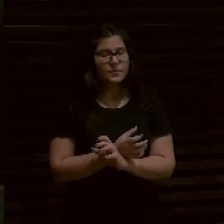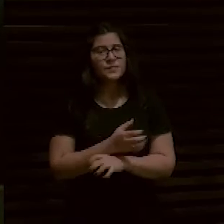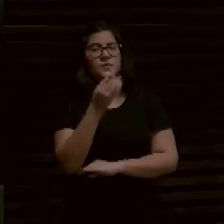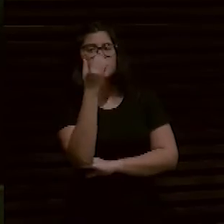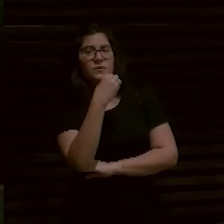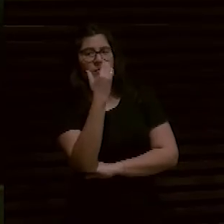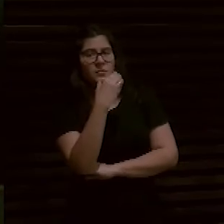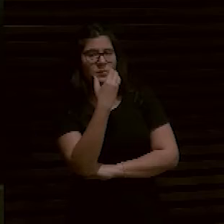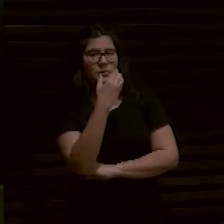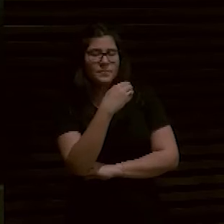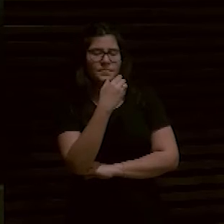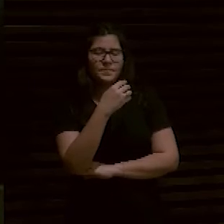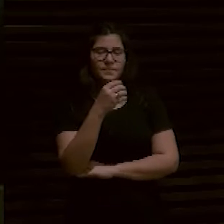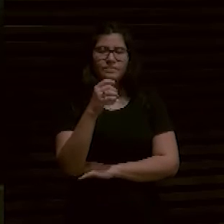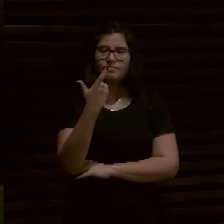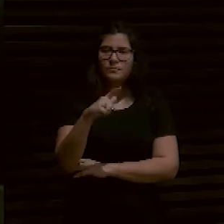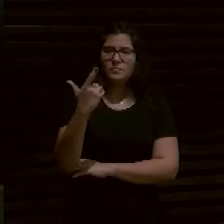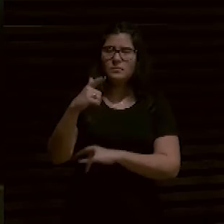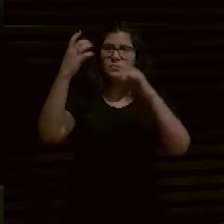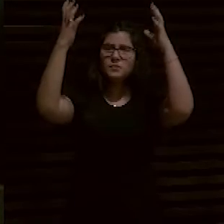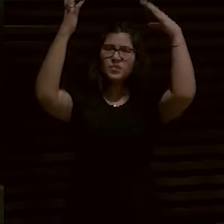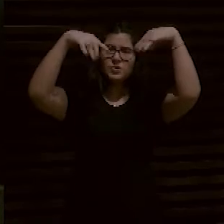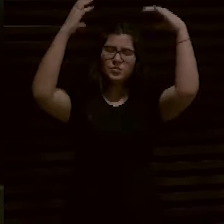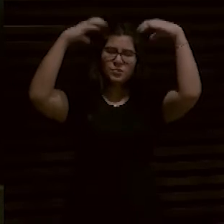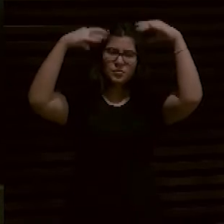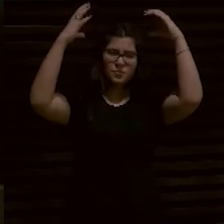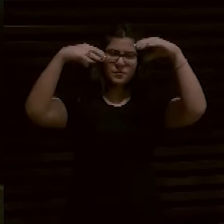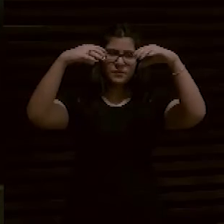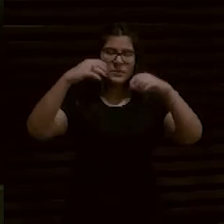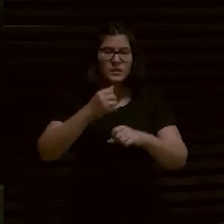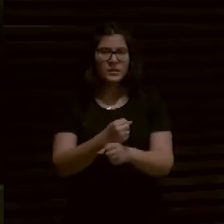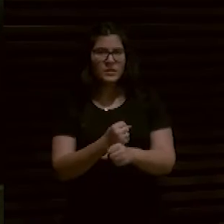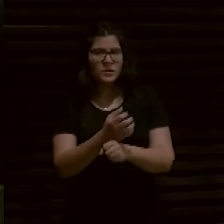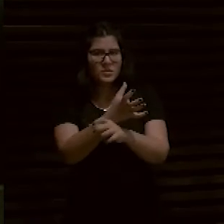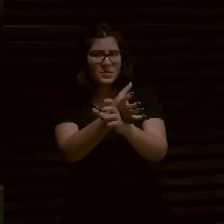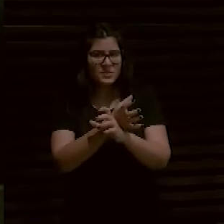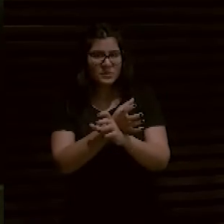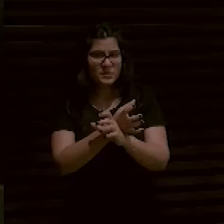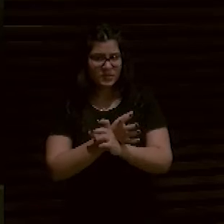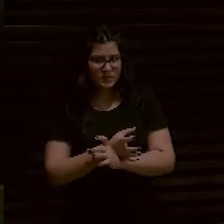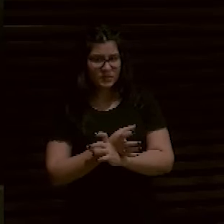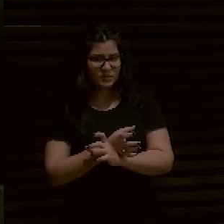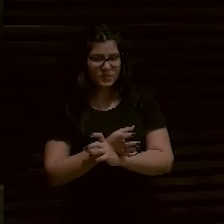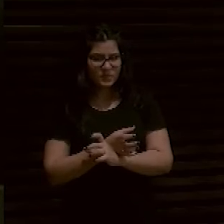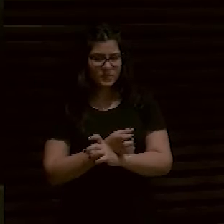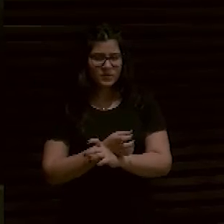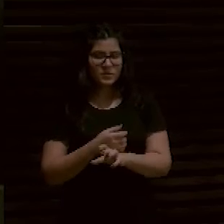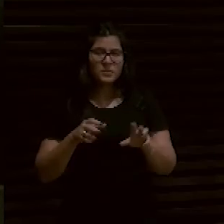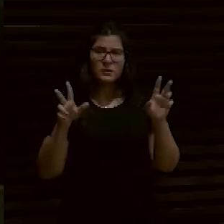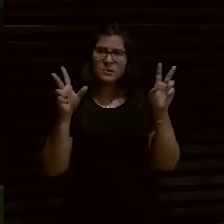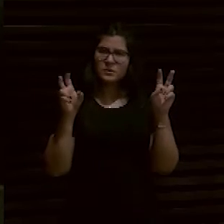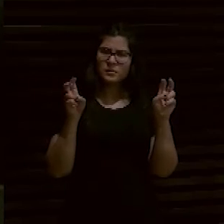Frutificar sem chuva, em ano de seca, é uma questão essencialmente